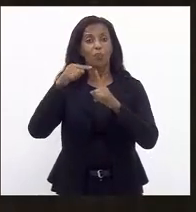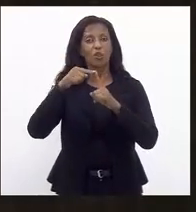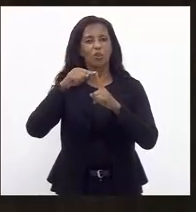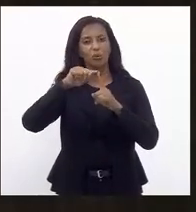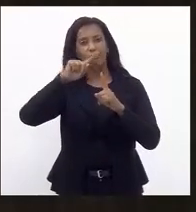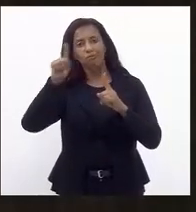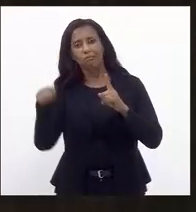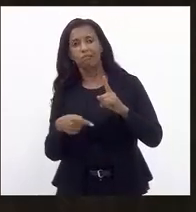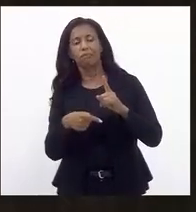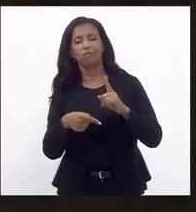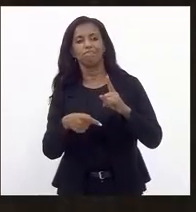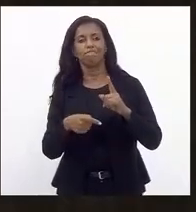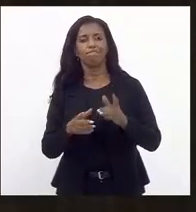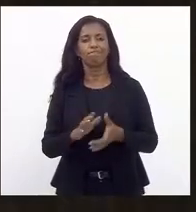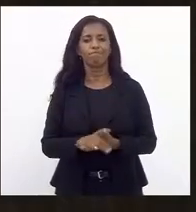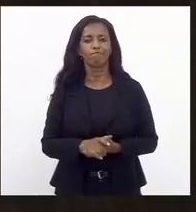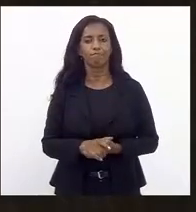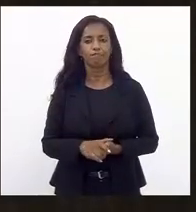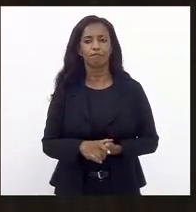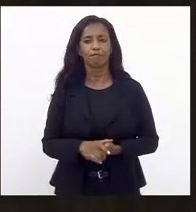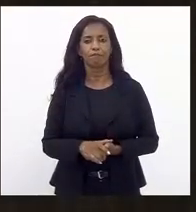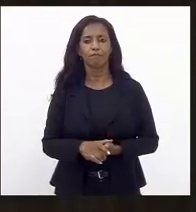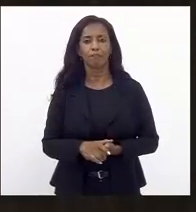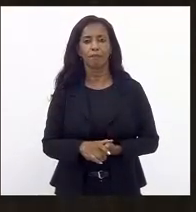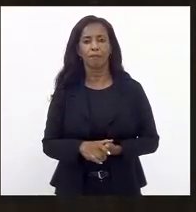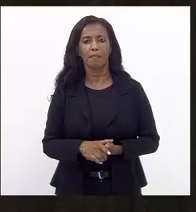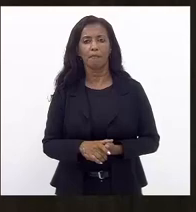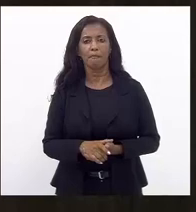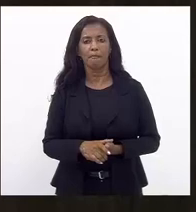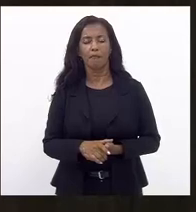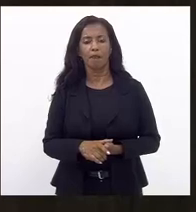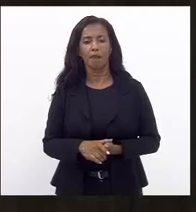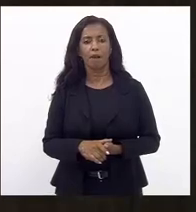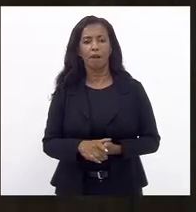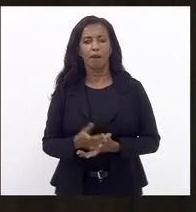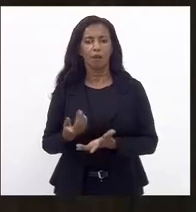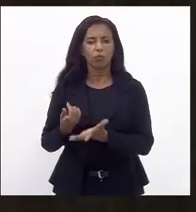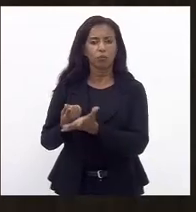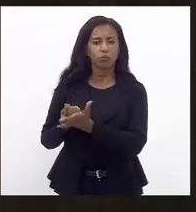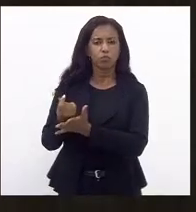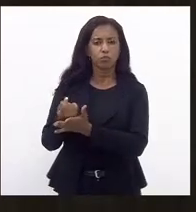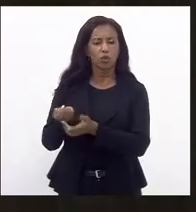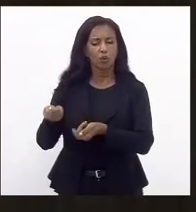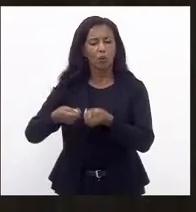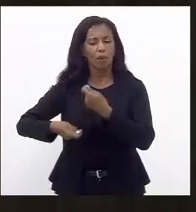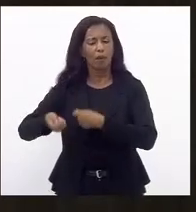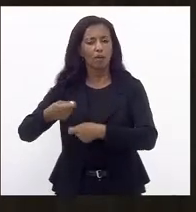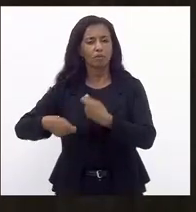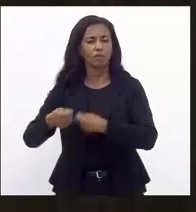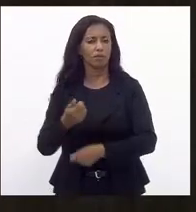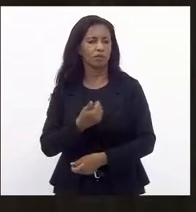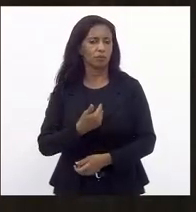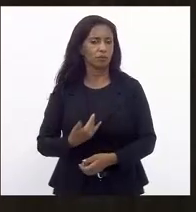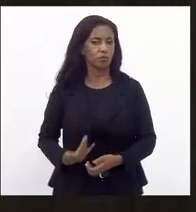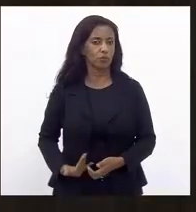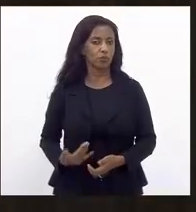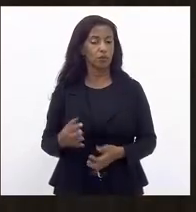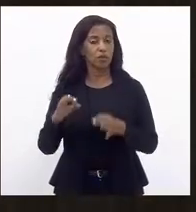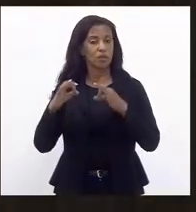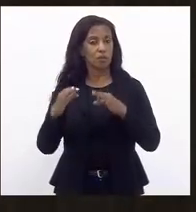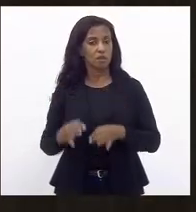é desconstruir a ossatura de uma administração pública